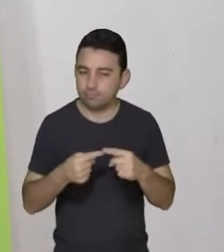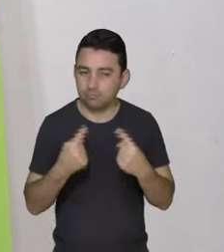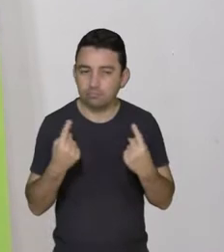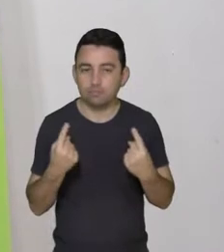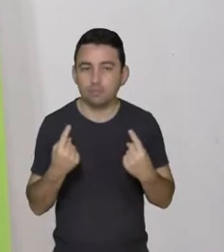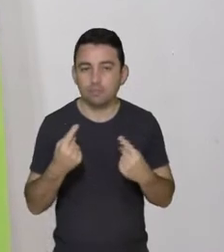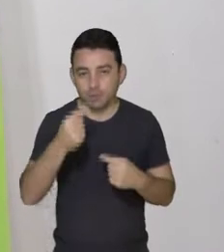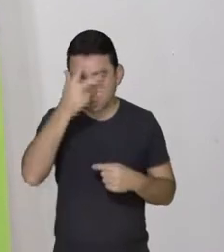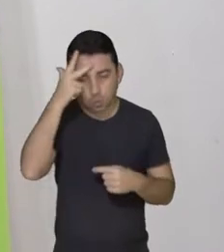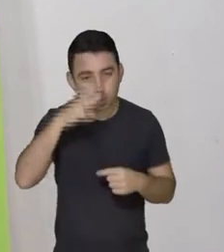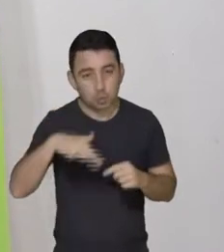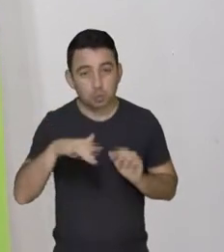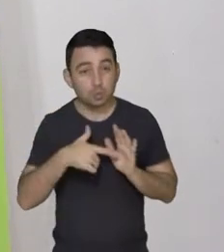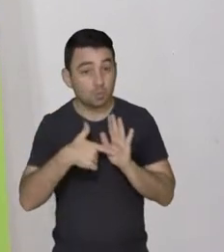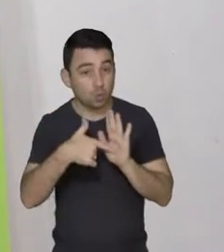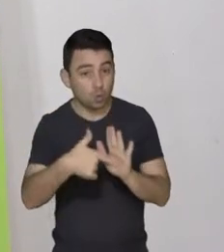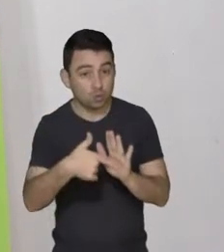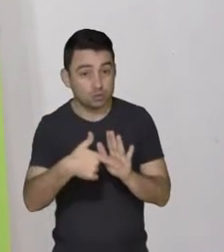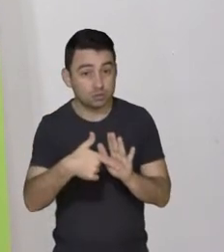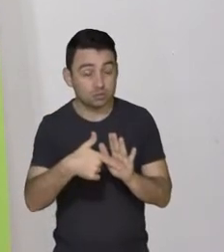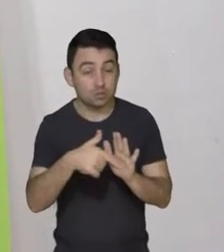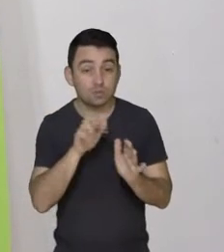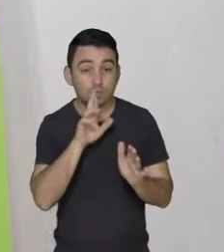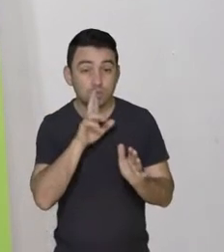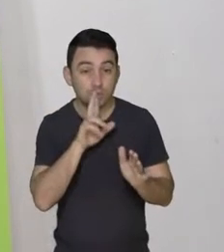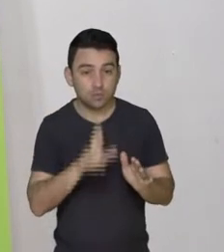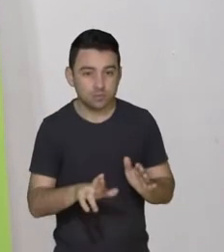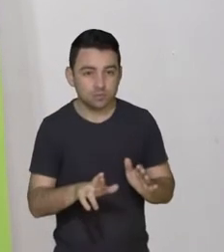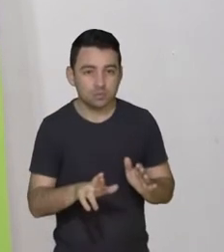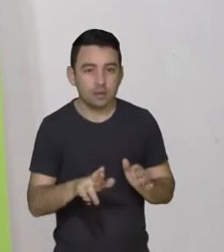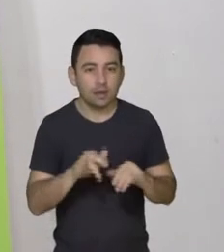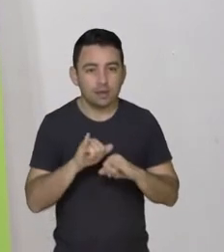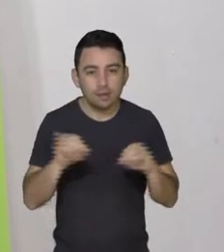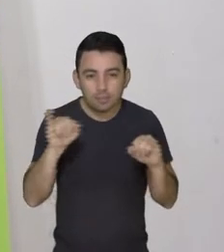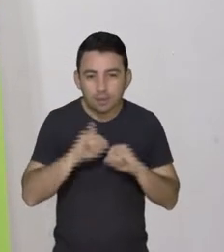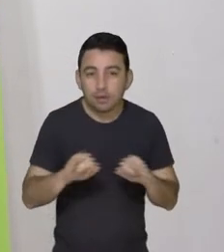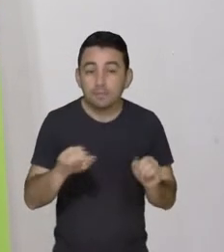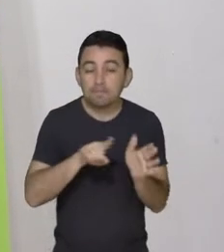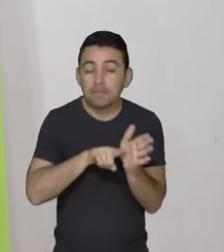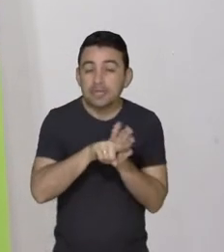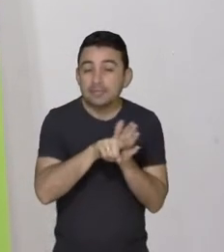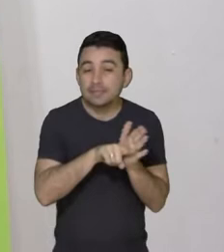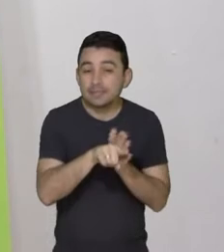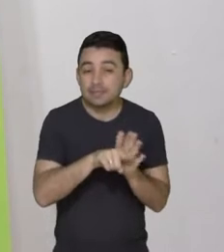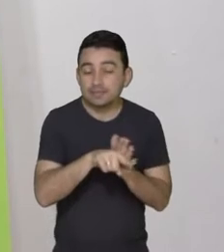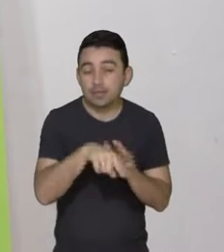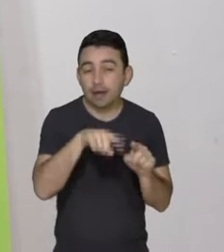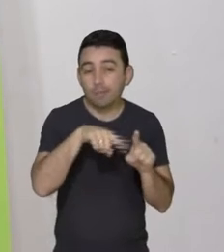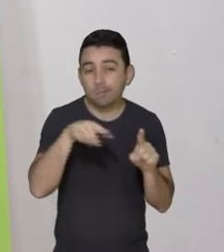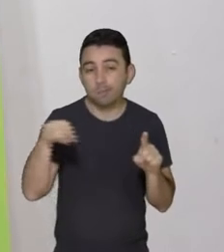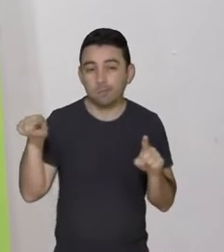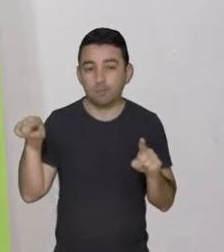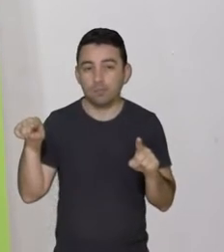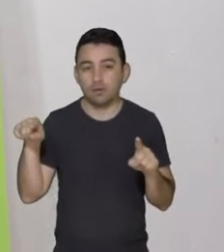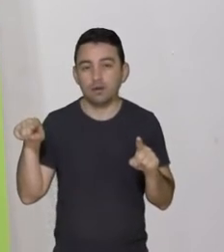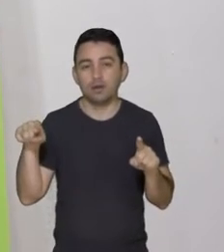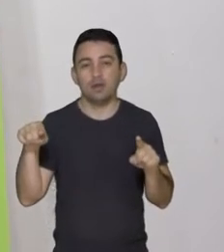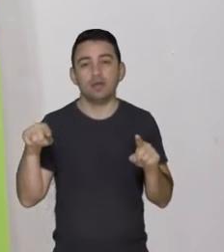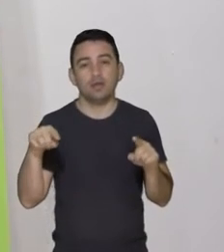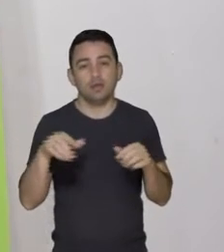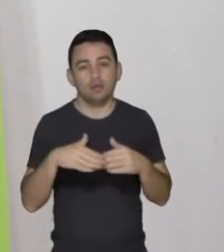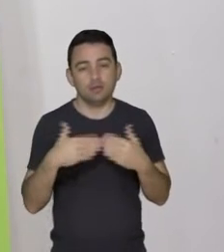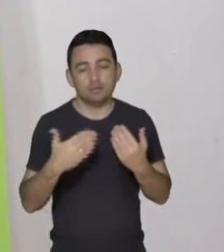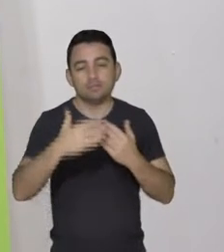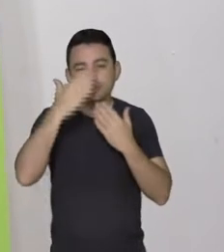pessoas que apresentavam resultados né a campanha das pesquisas e é sobre isso que além